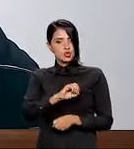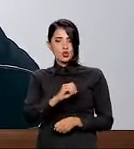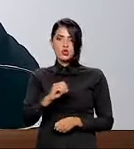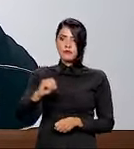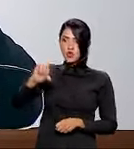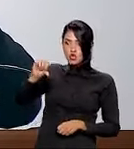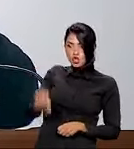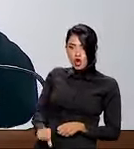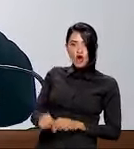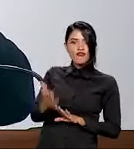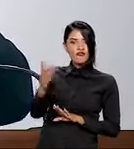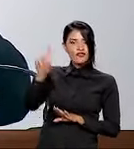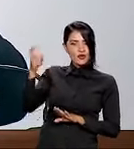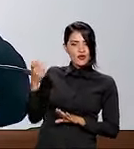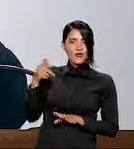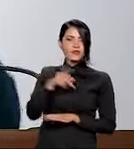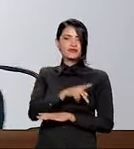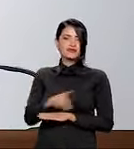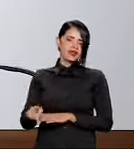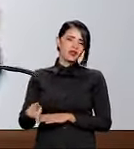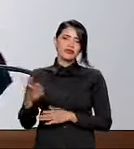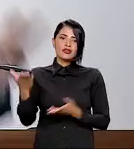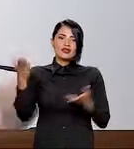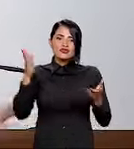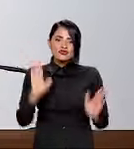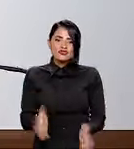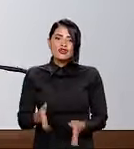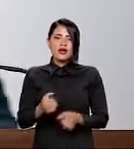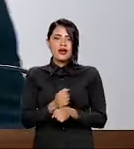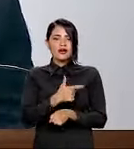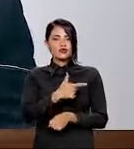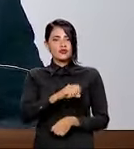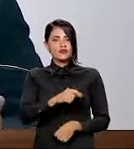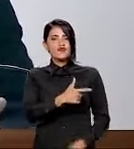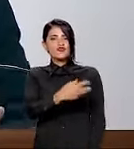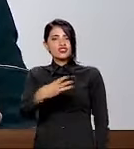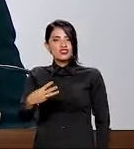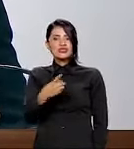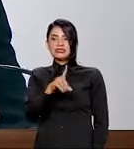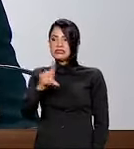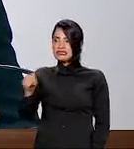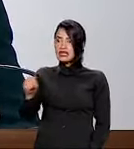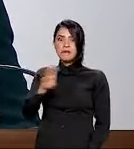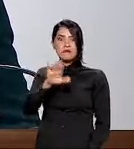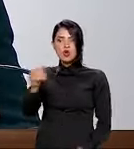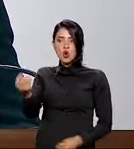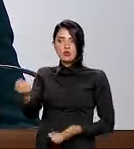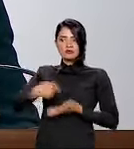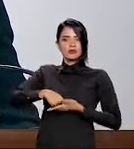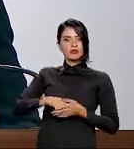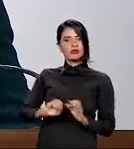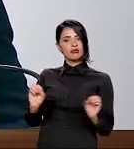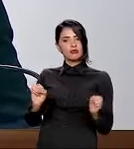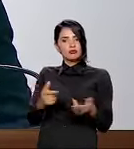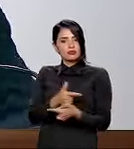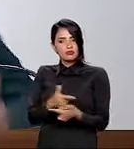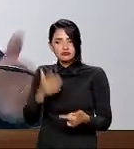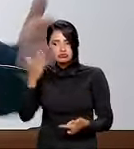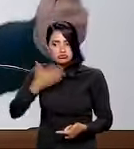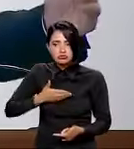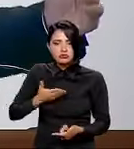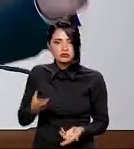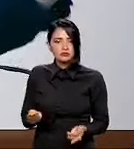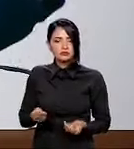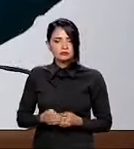era presidente em Copenhague, nós já estamos em 2023 e esses 100 bilhões não aparecem. Nós